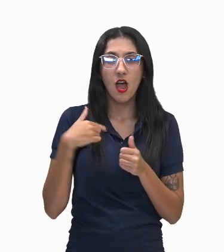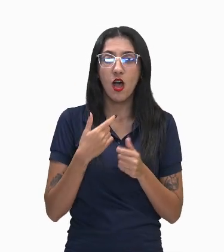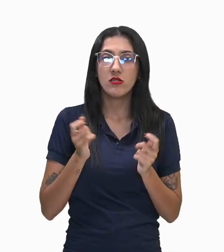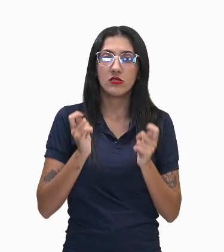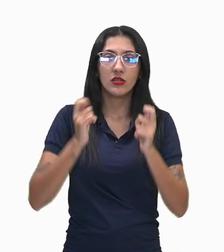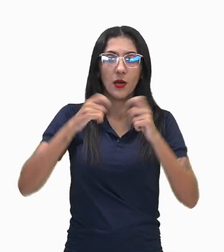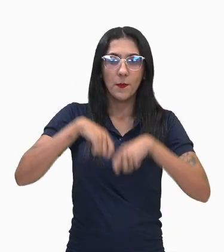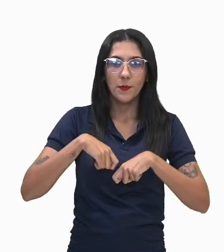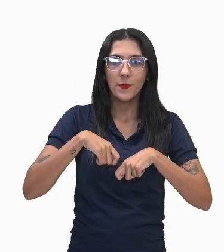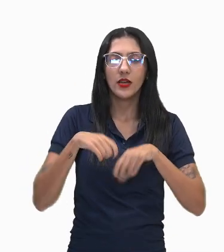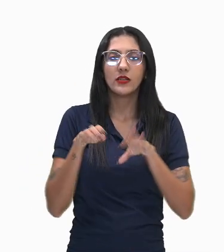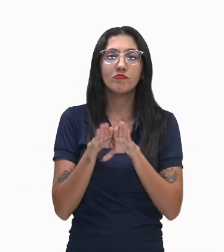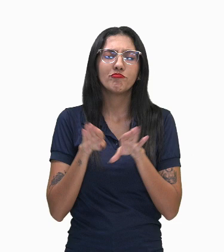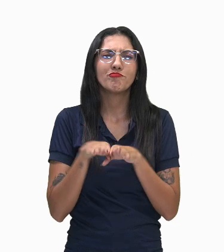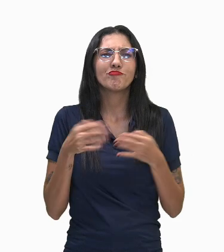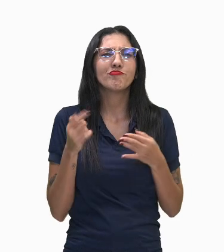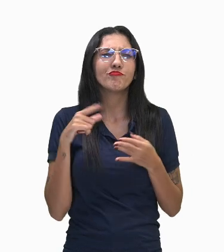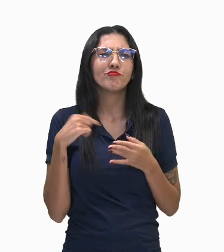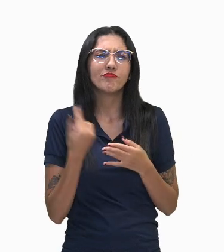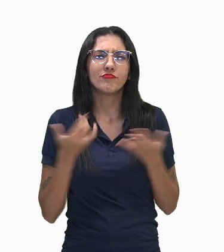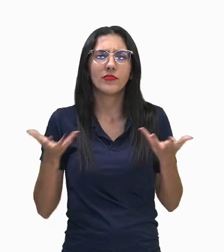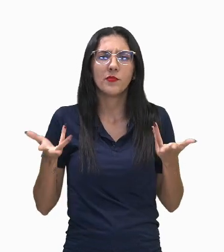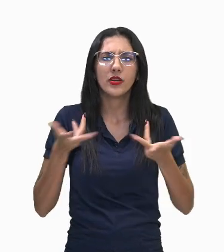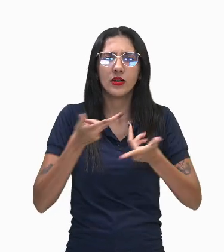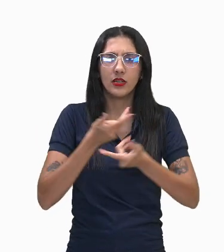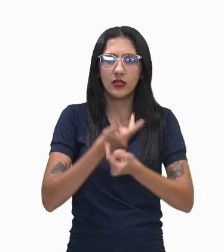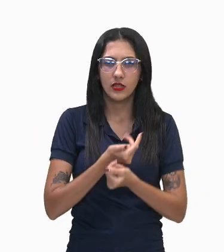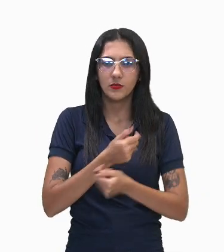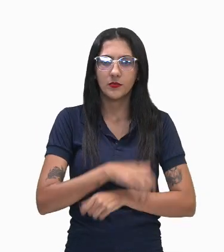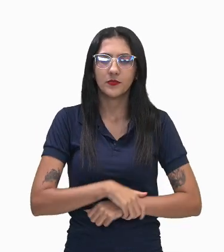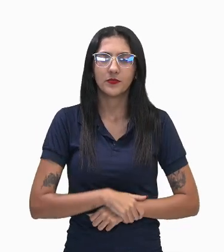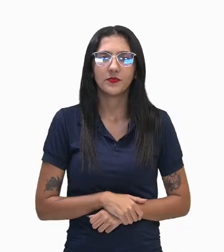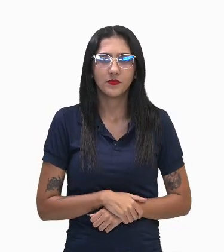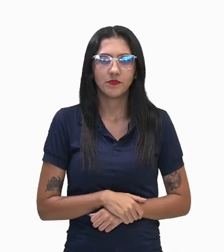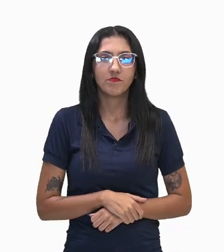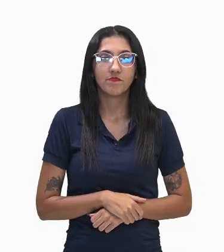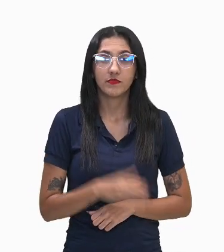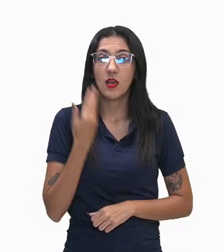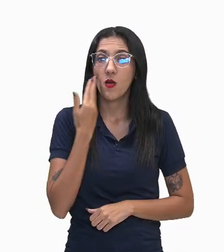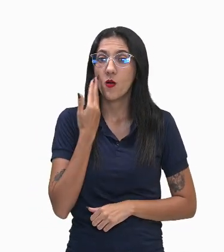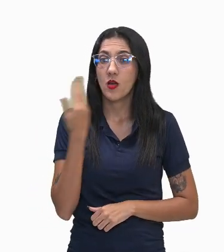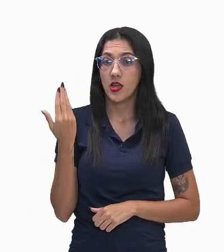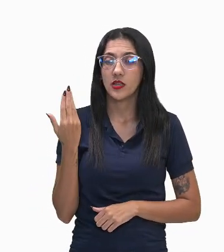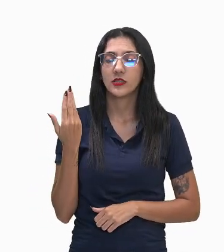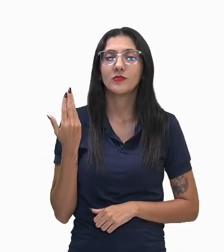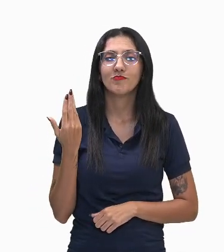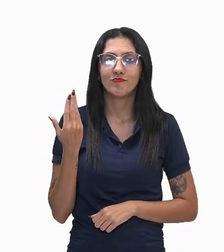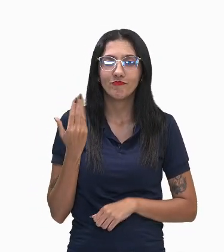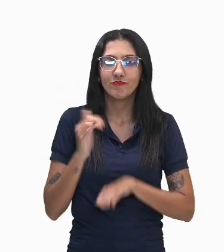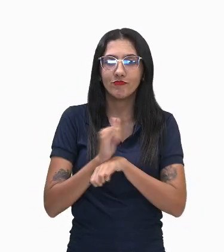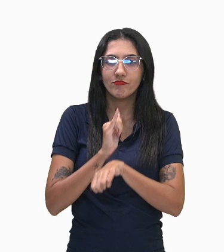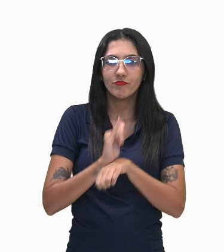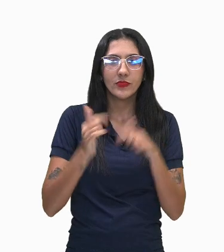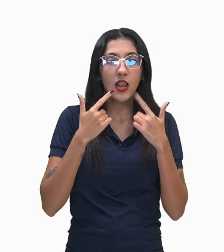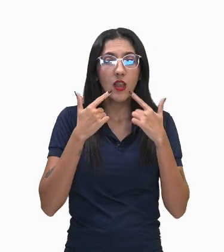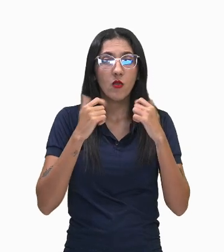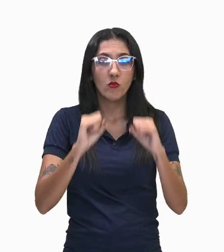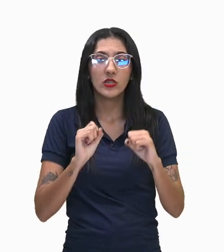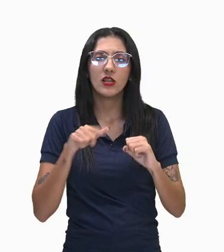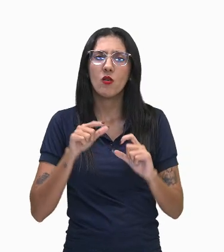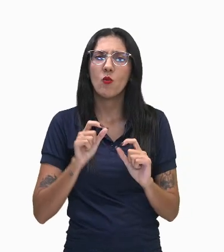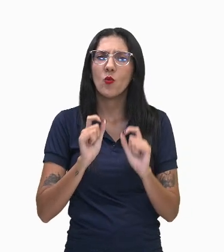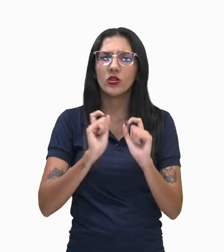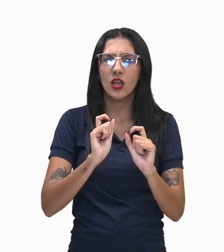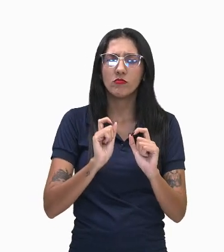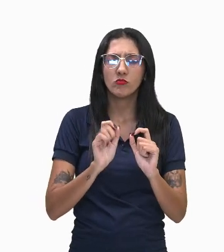capacidade e a nossa habilidade com essas ferramentas. Esse recurso linguístico, ele consiste na supressão